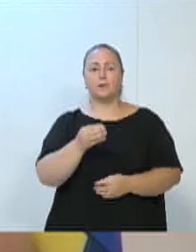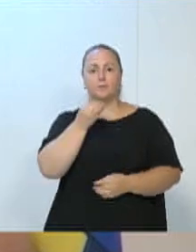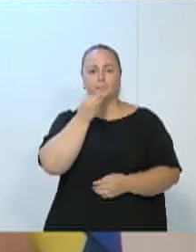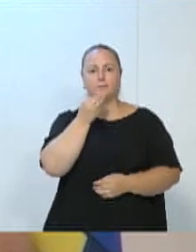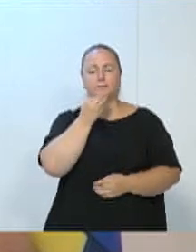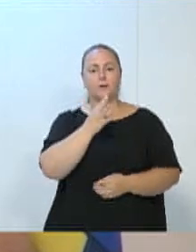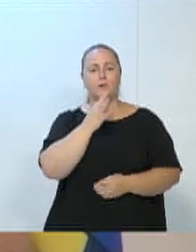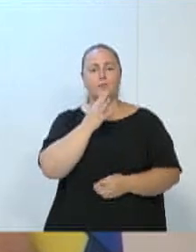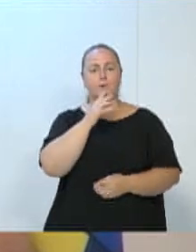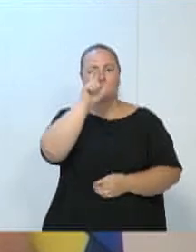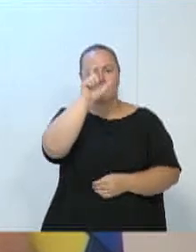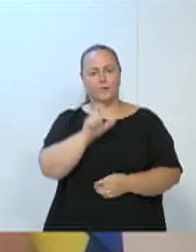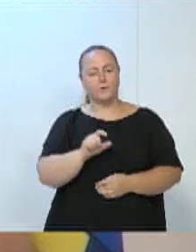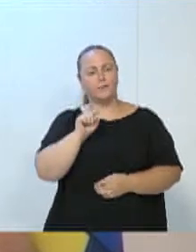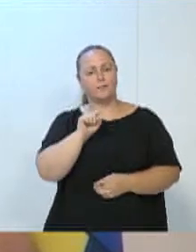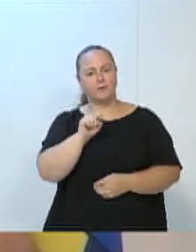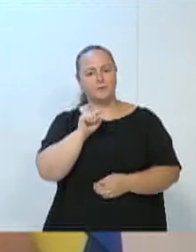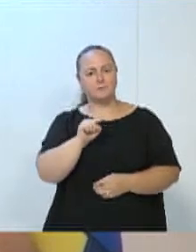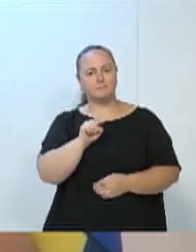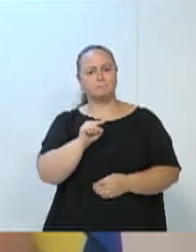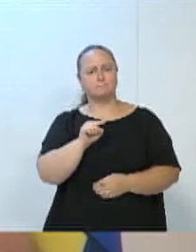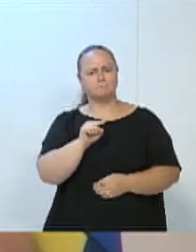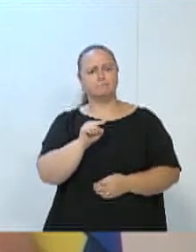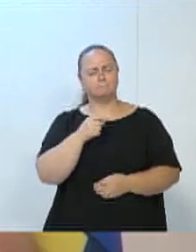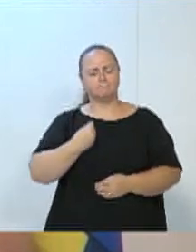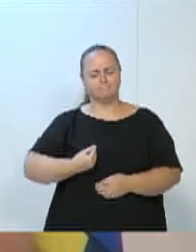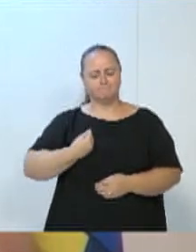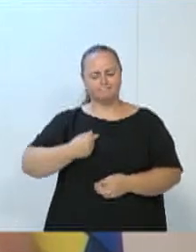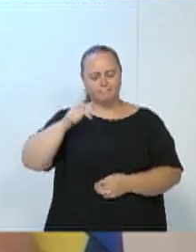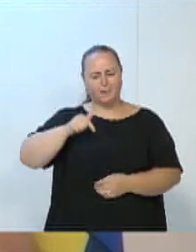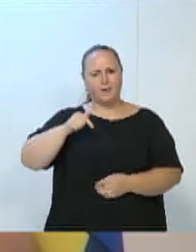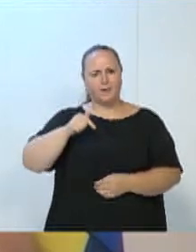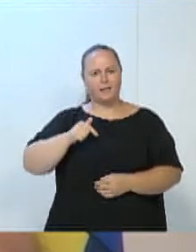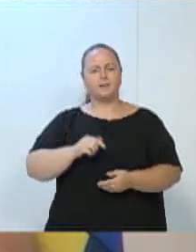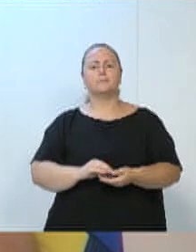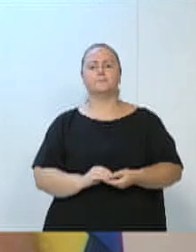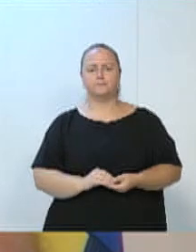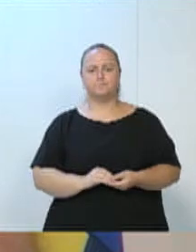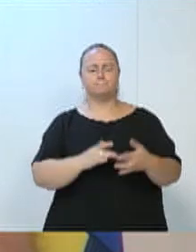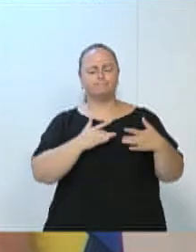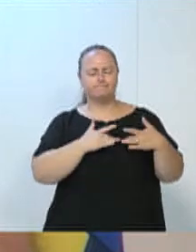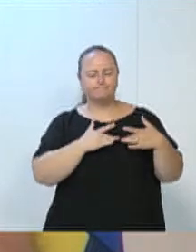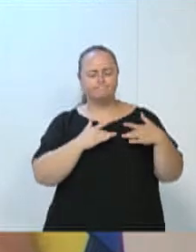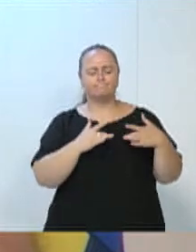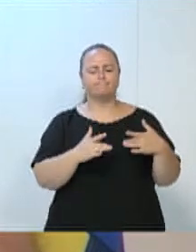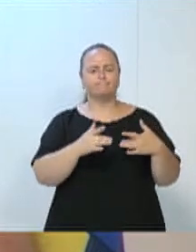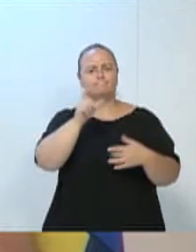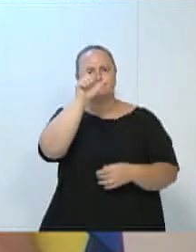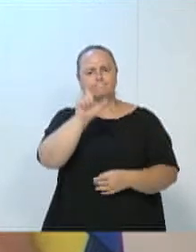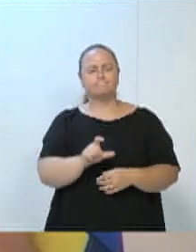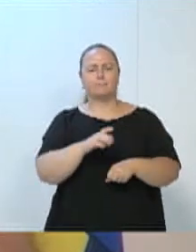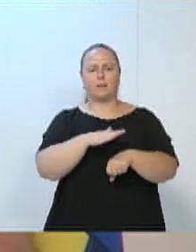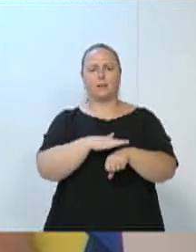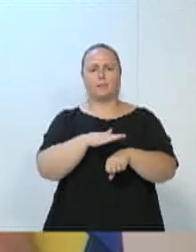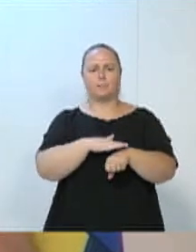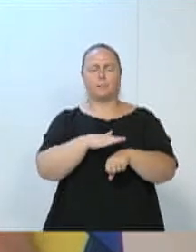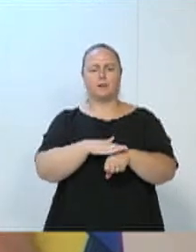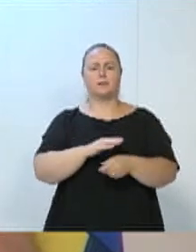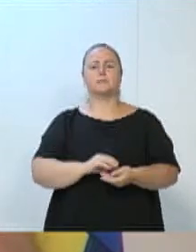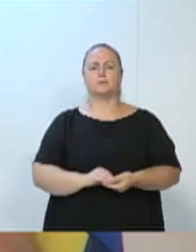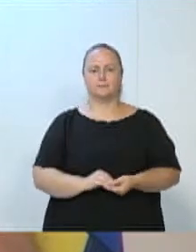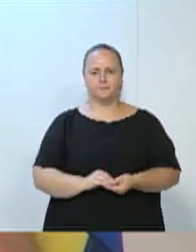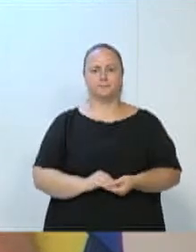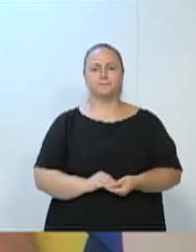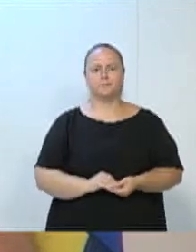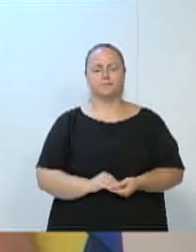conhecer você aqui nesta casa então quero ser solidário a você nesse momento